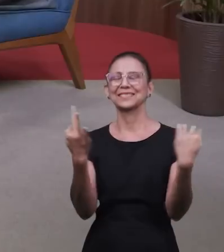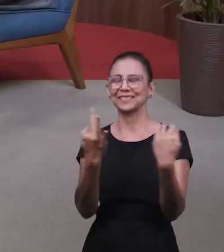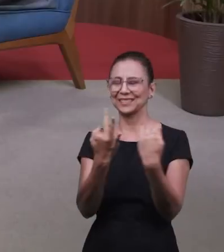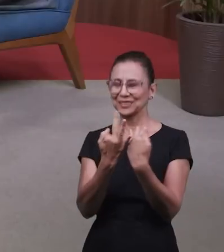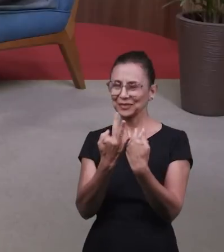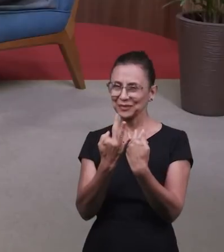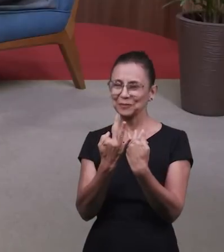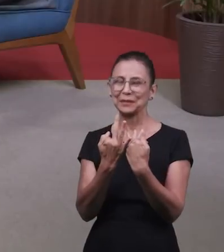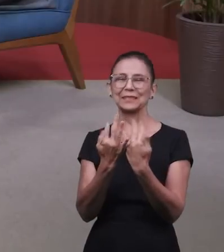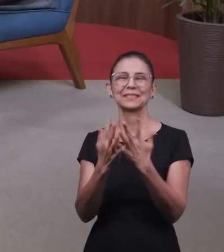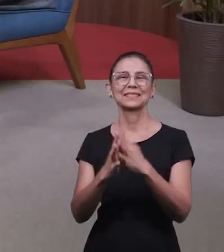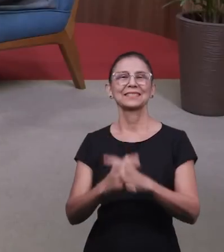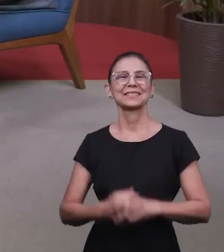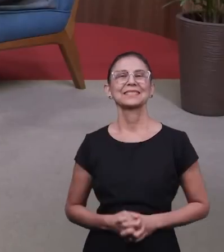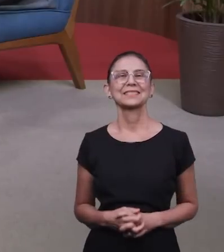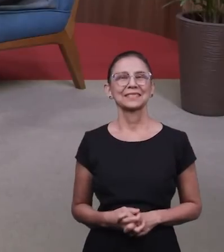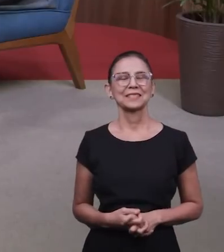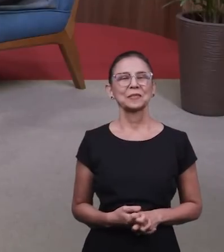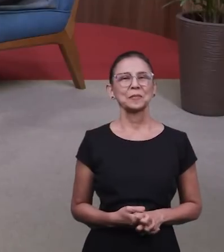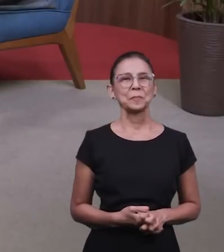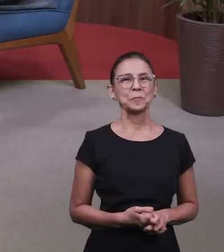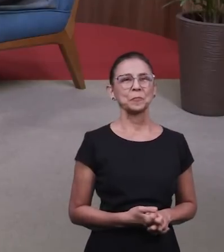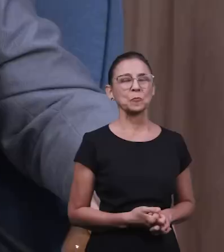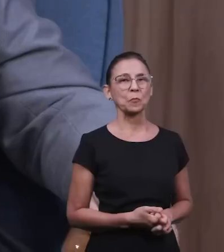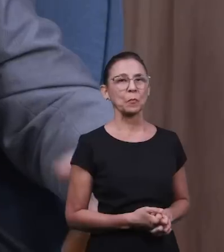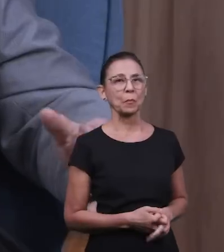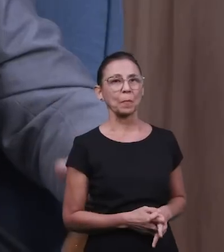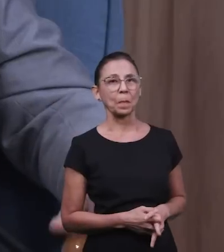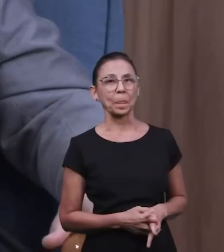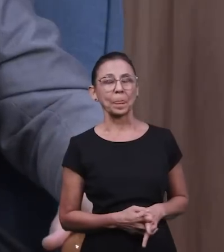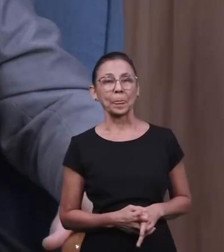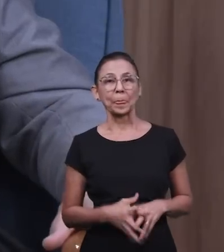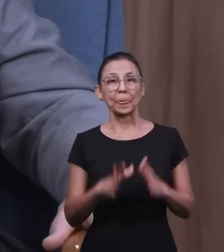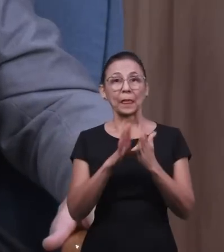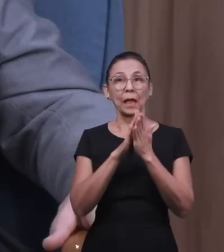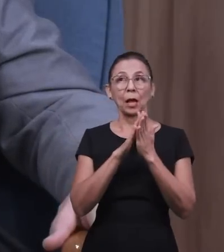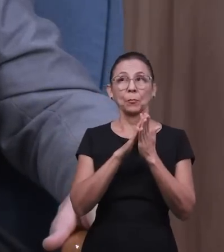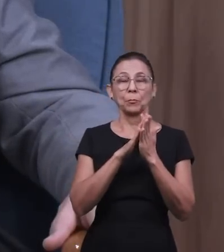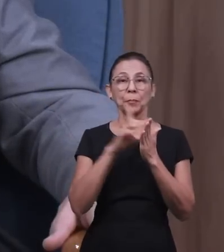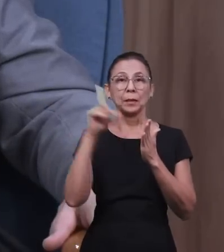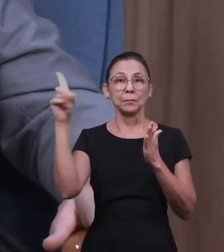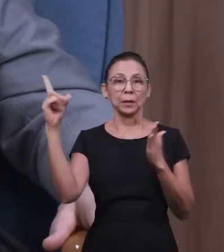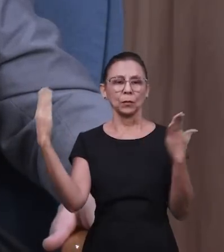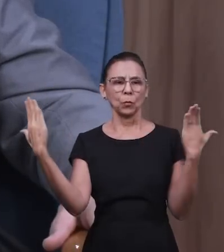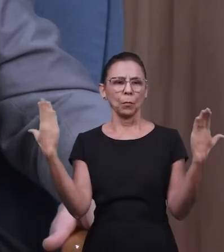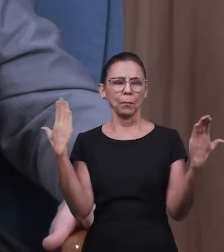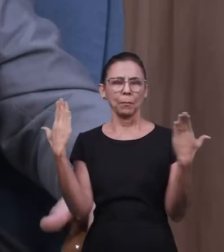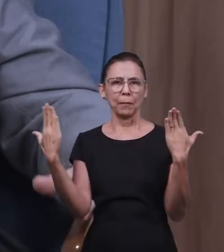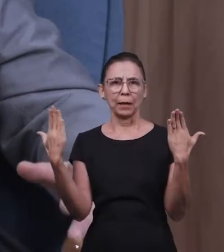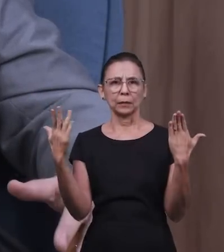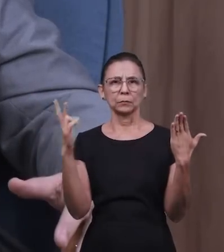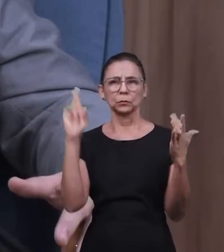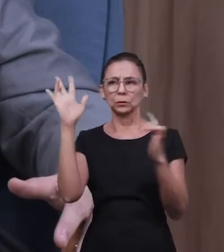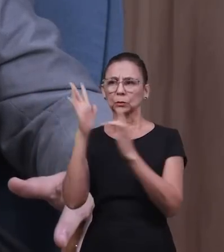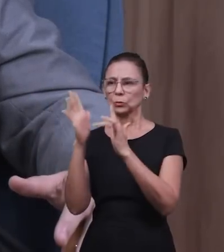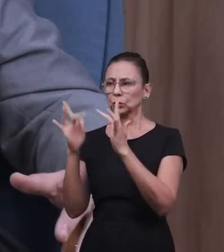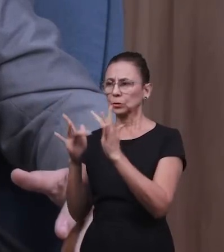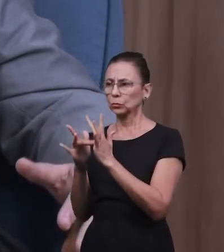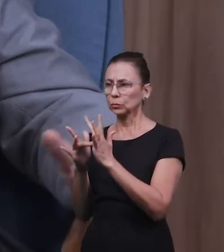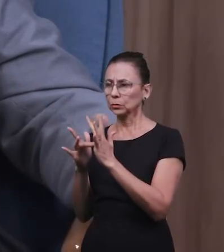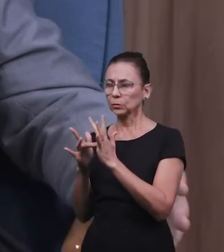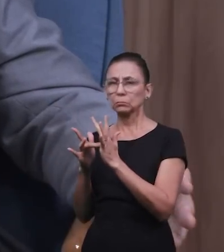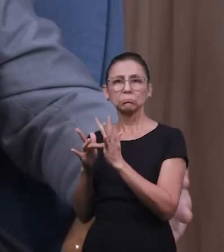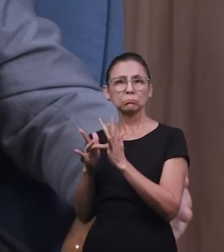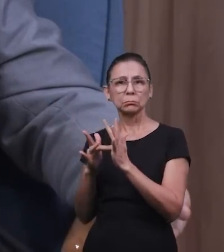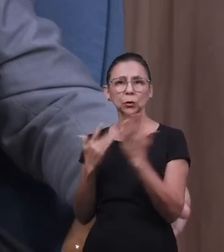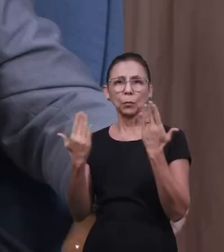também para toda a sua família. A palavra de Deus faz uma associação entre o Senhor Jesus,